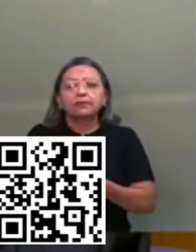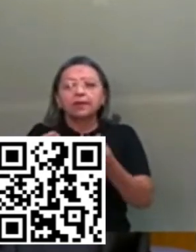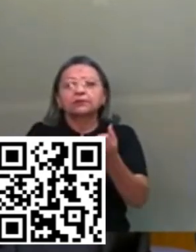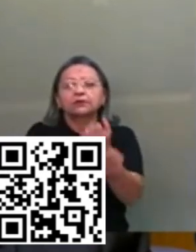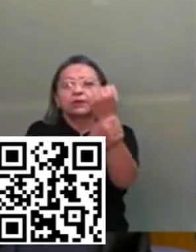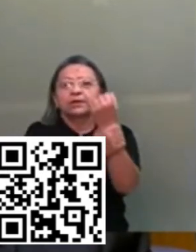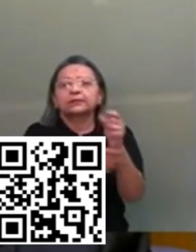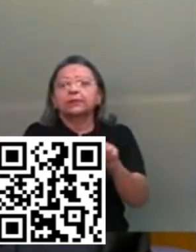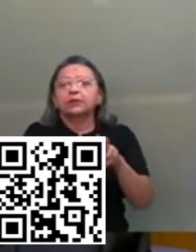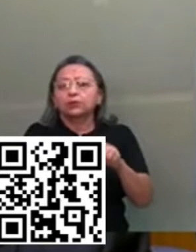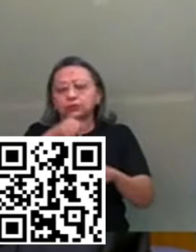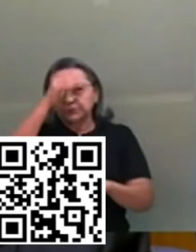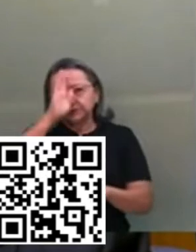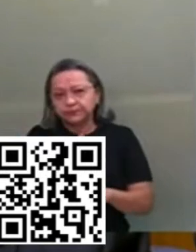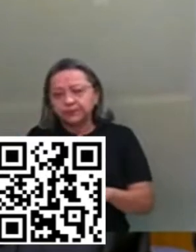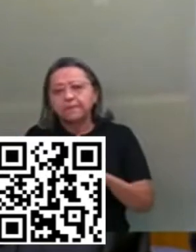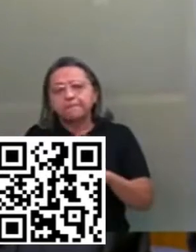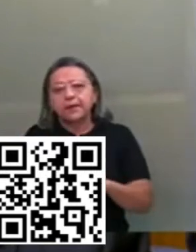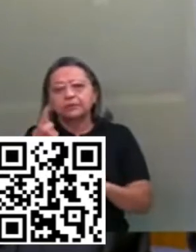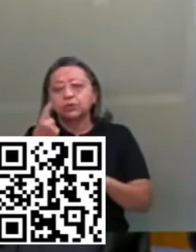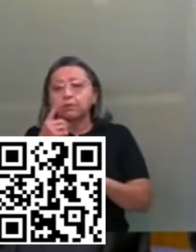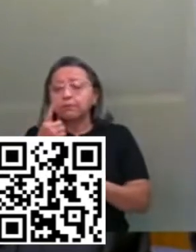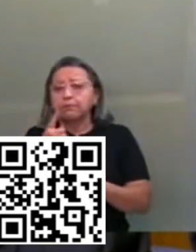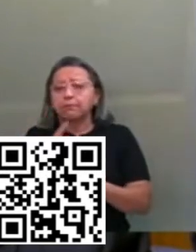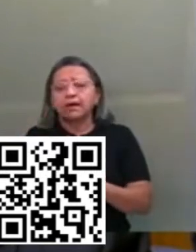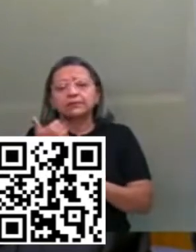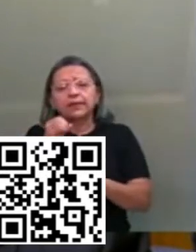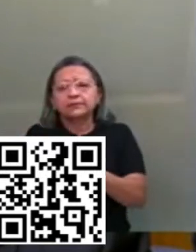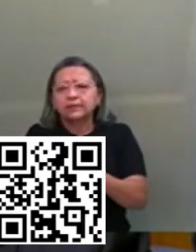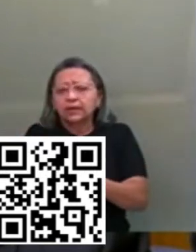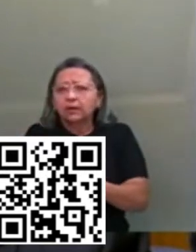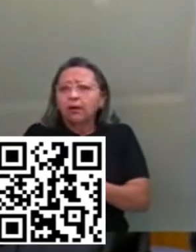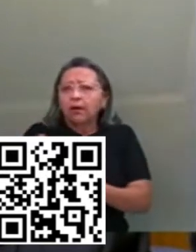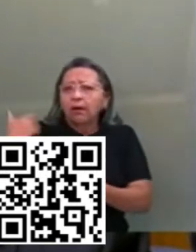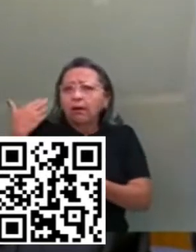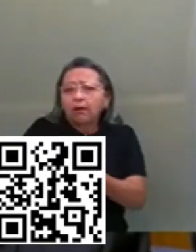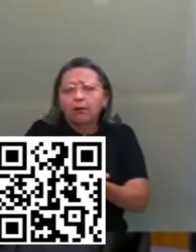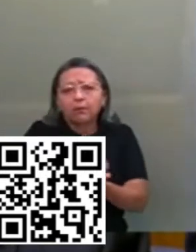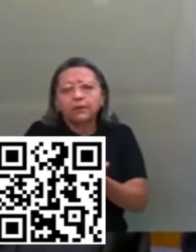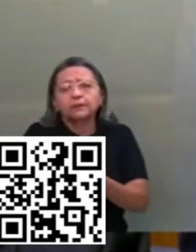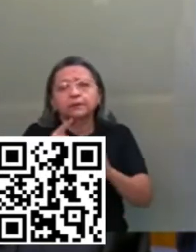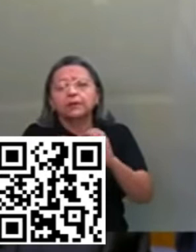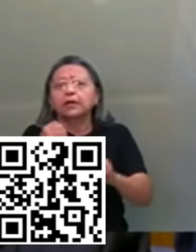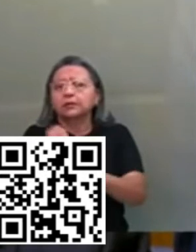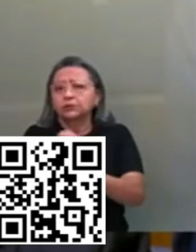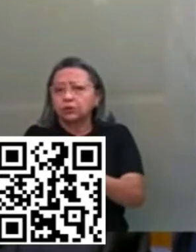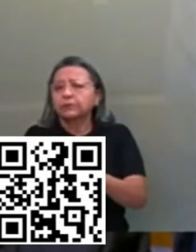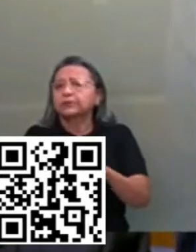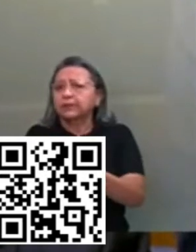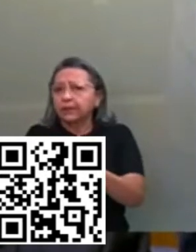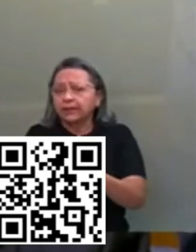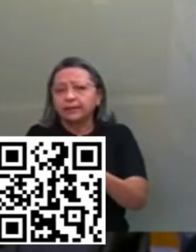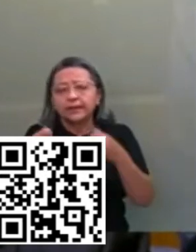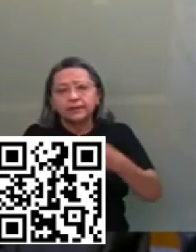hídrica aos brasileiros. Mais de uma década após o início desse empreendimento, as obras físicas